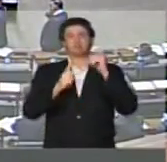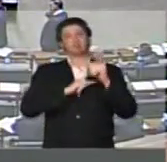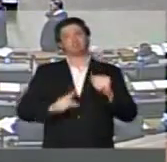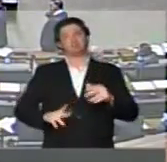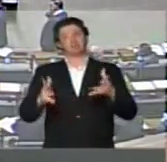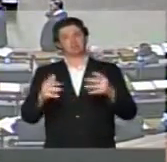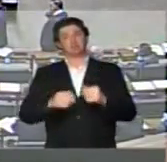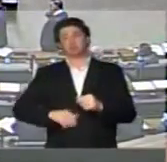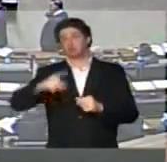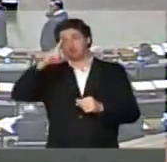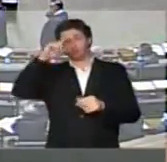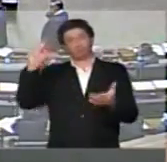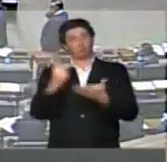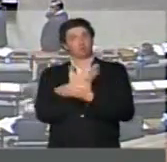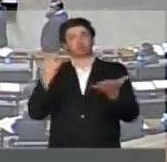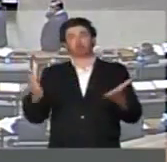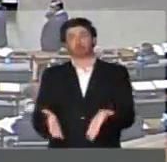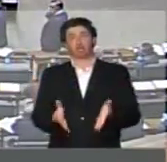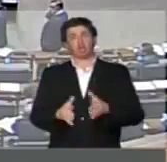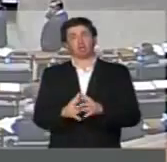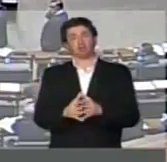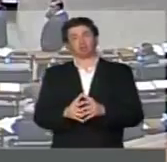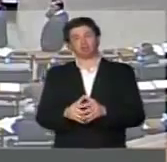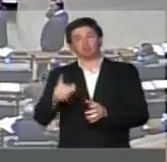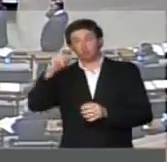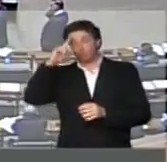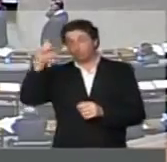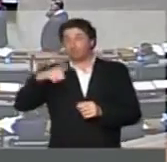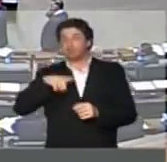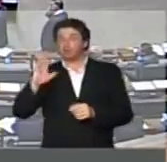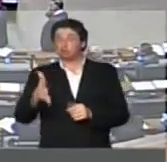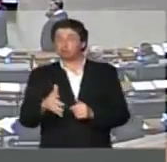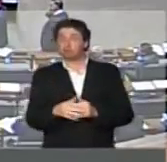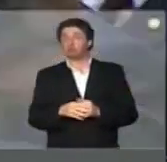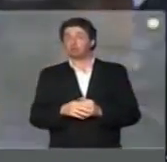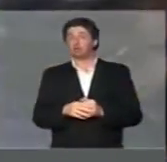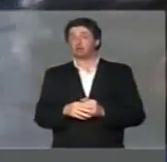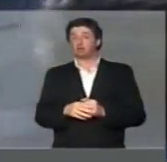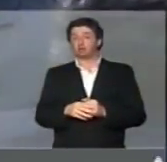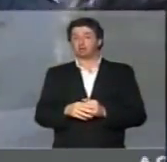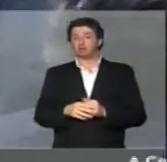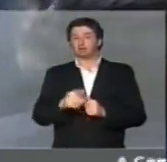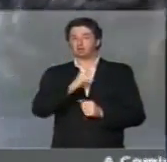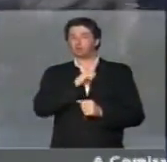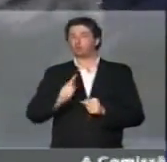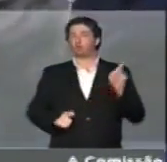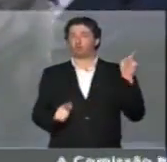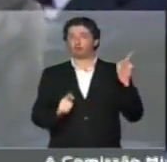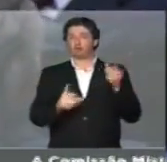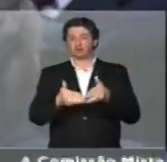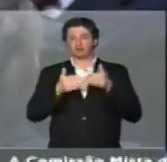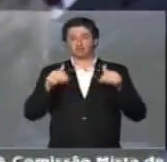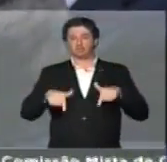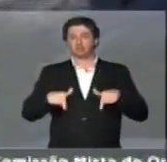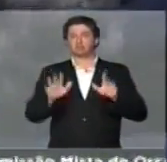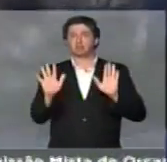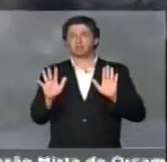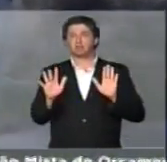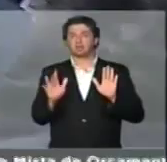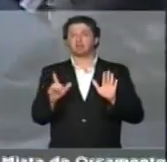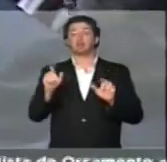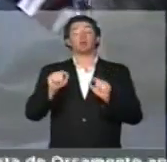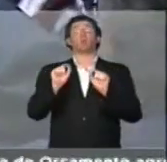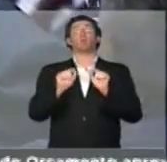o crime já está cometido. O crime já existe. O que o governo está pedindo para esta casa é